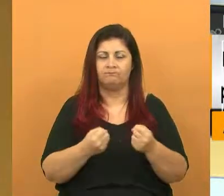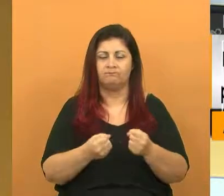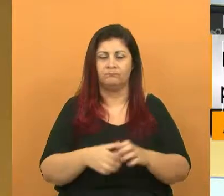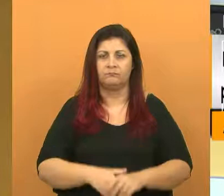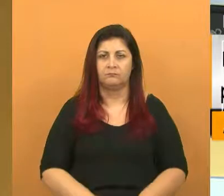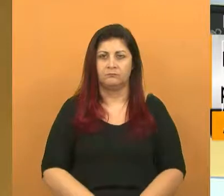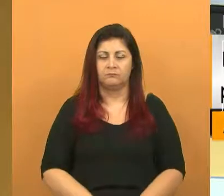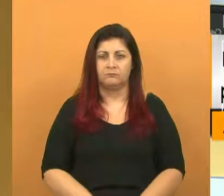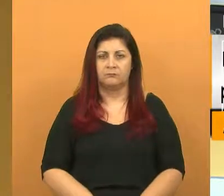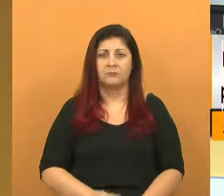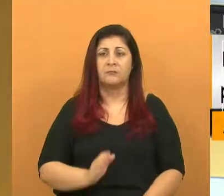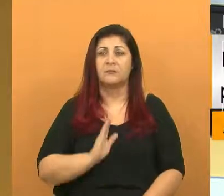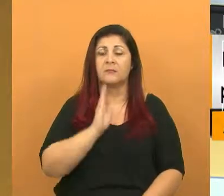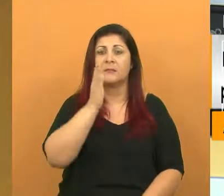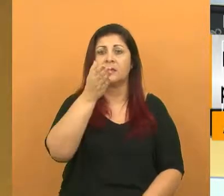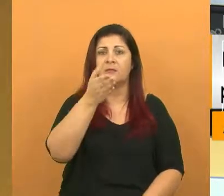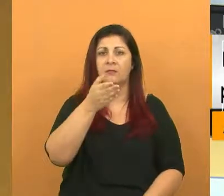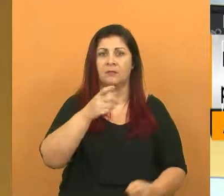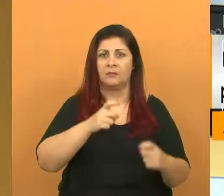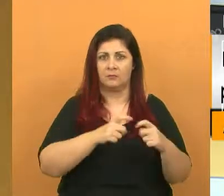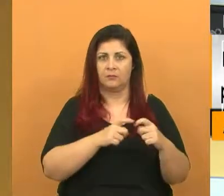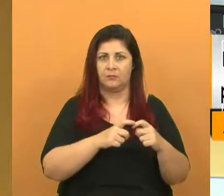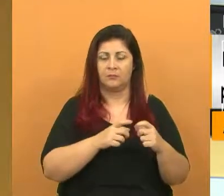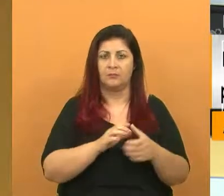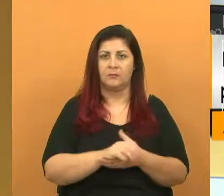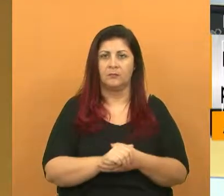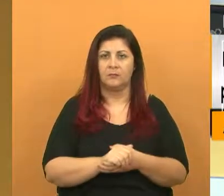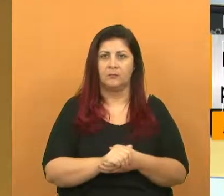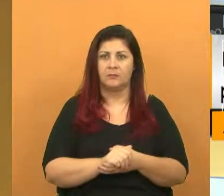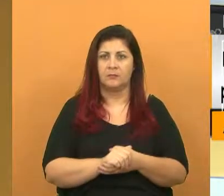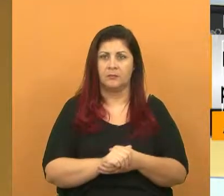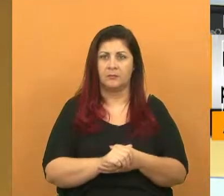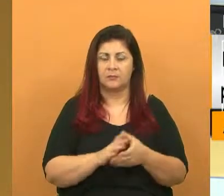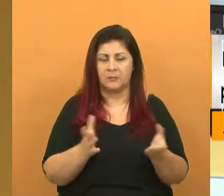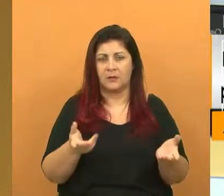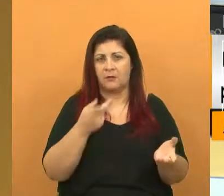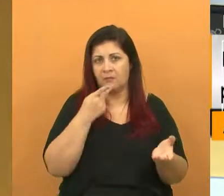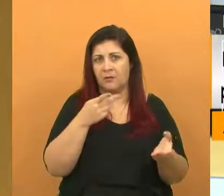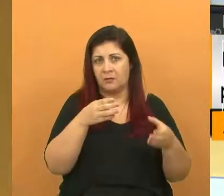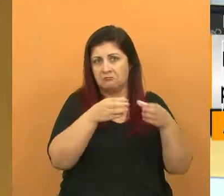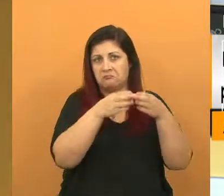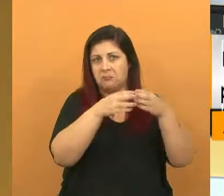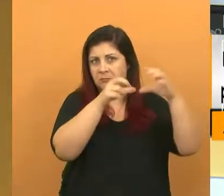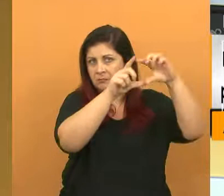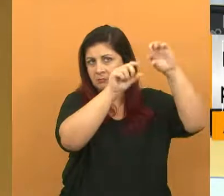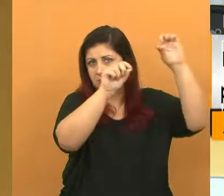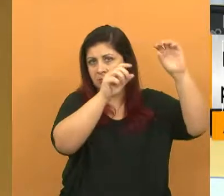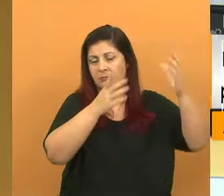Quando vai passar no médico, lá no Parque Minha Lua, eu vou lá pelo Parque Minha Lua, que eu estive lá.